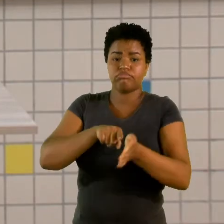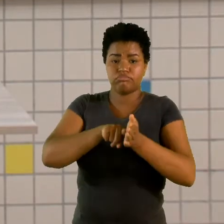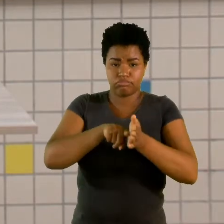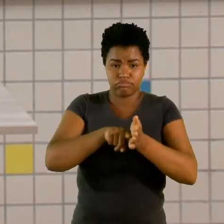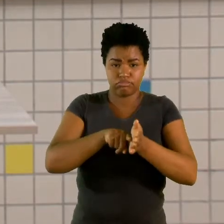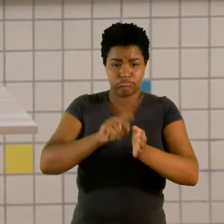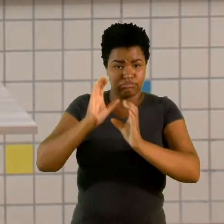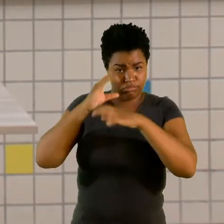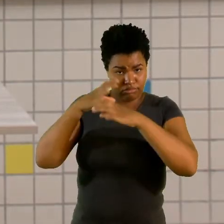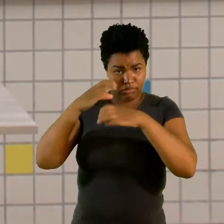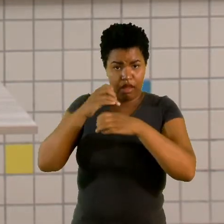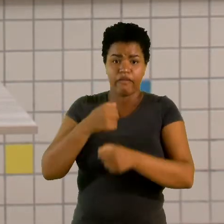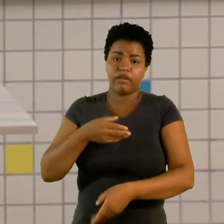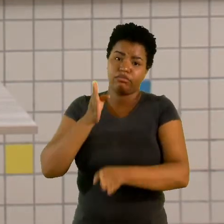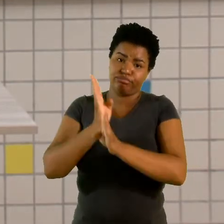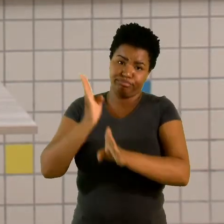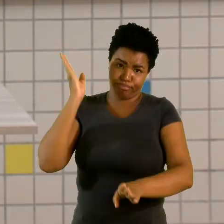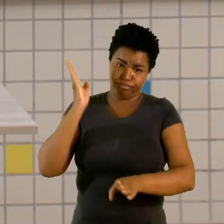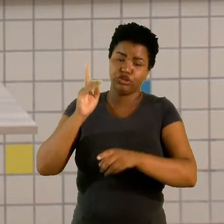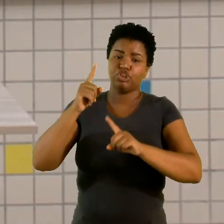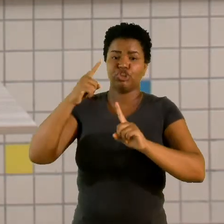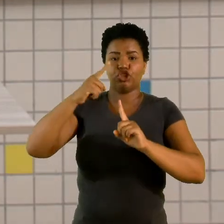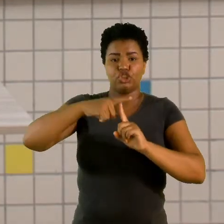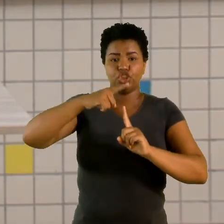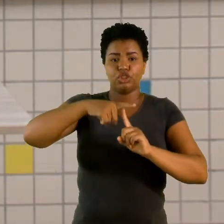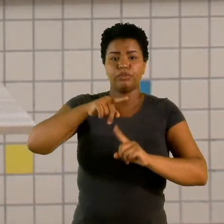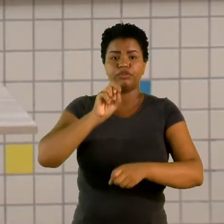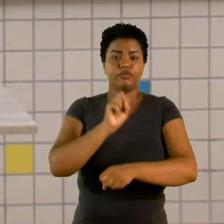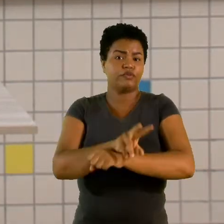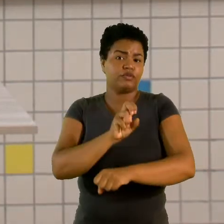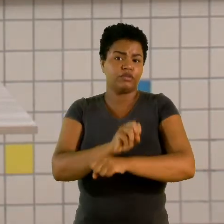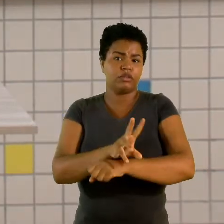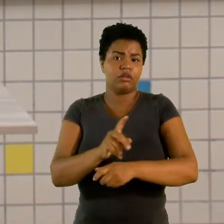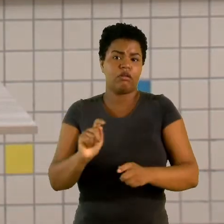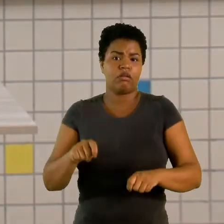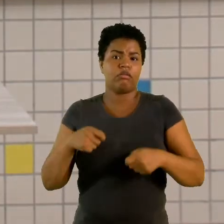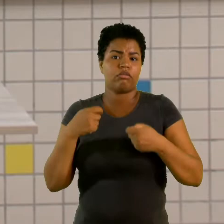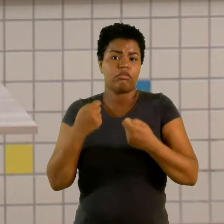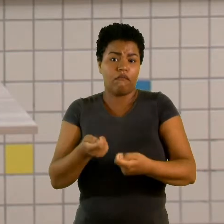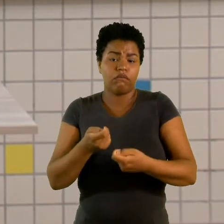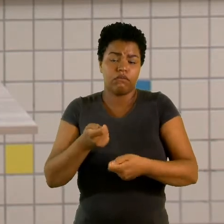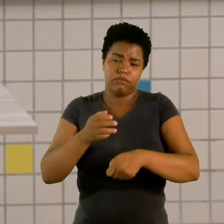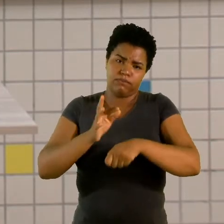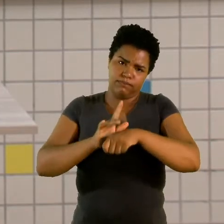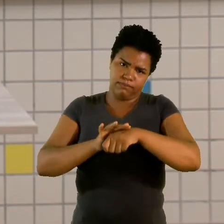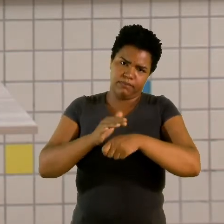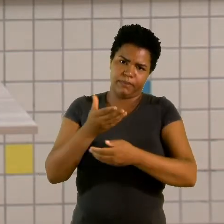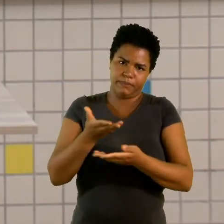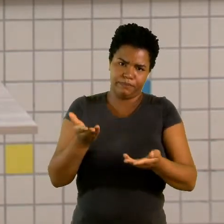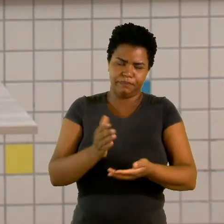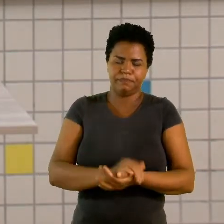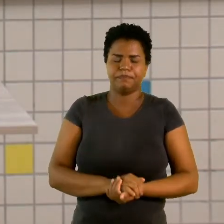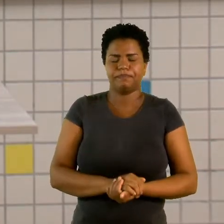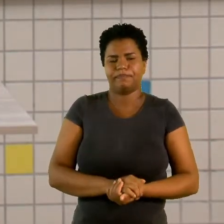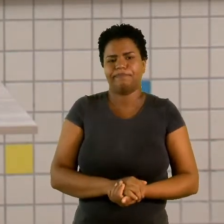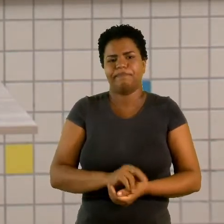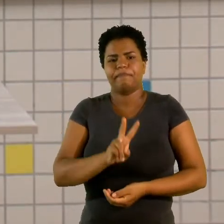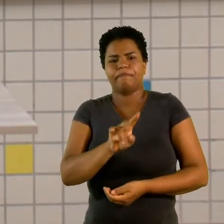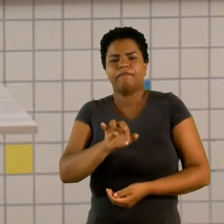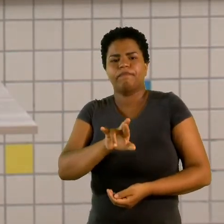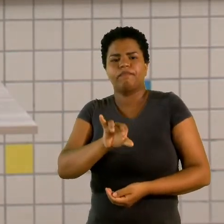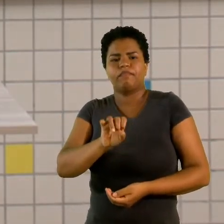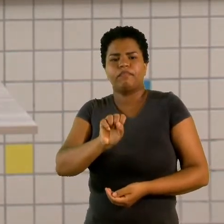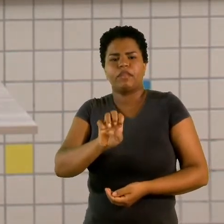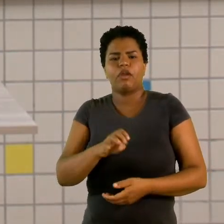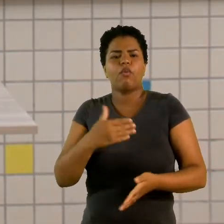vão detectar que tipos de vírus estão causando essa virose em vocês. Virose é um nome dado a qualquer